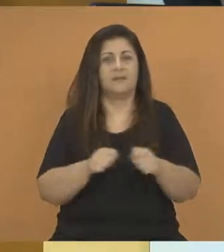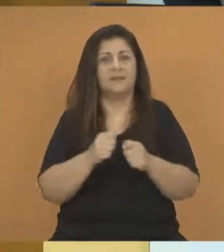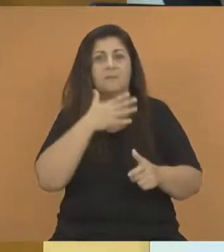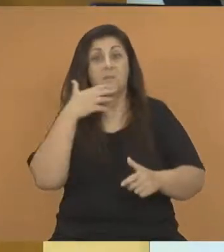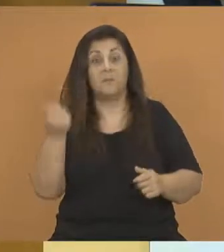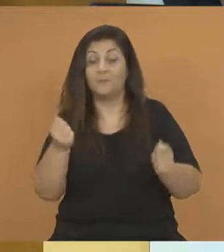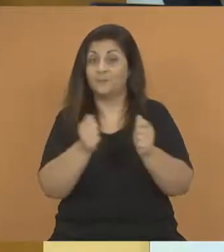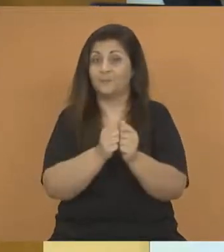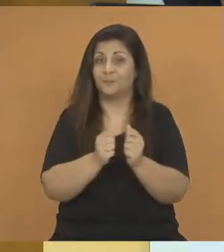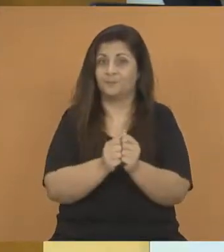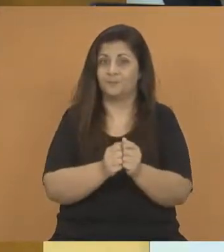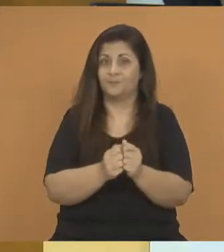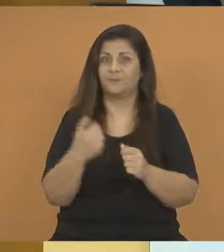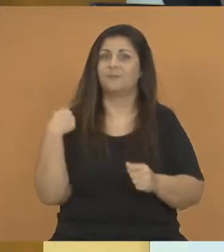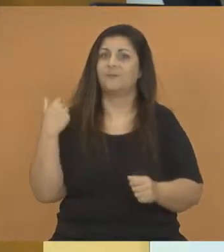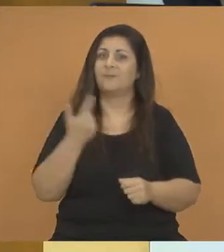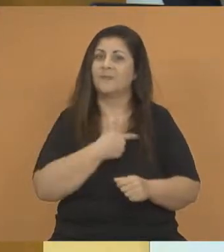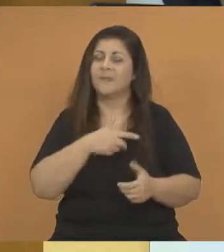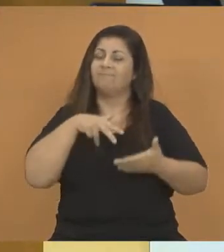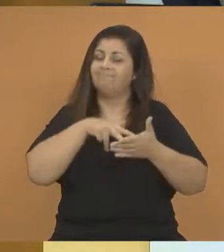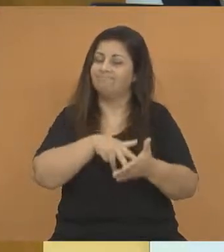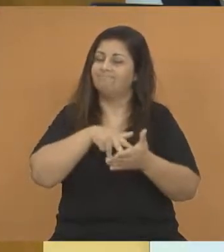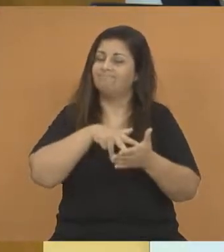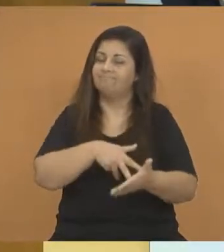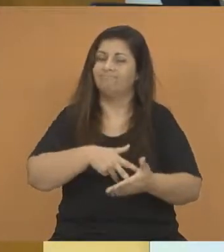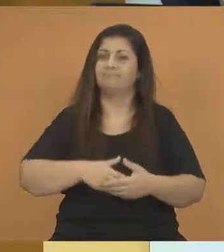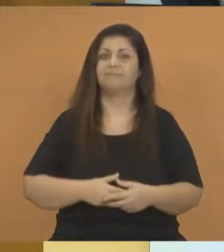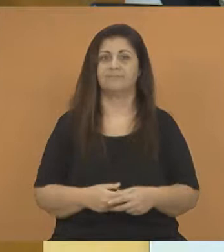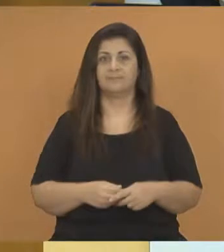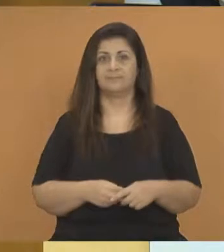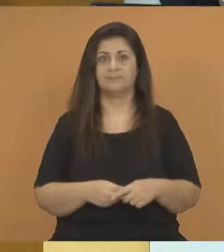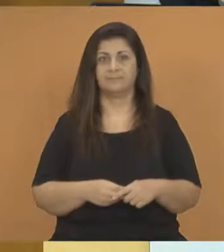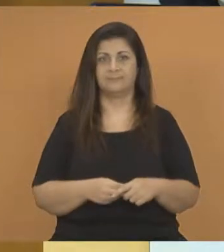possamos fazer essa luta junto.